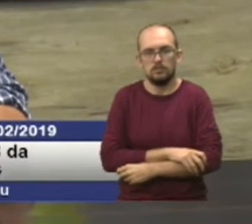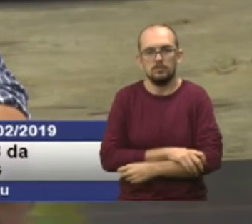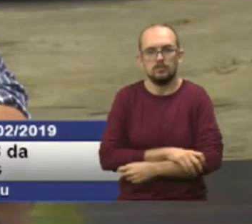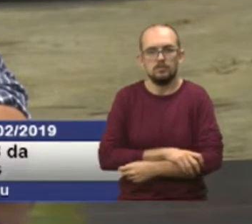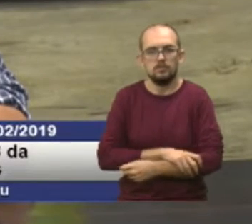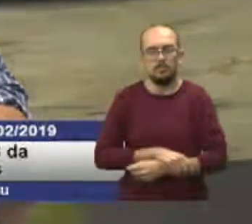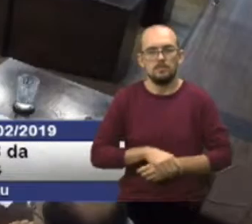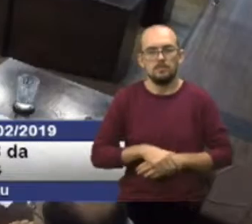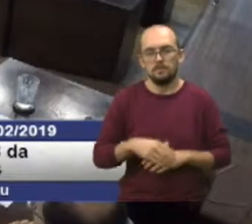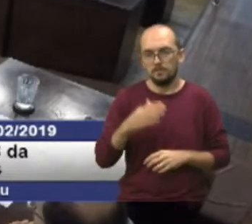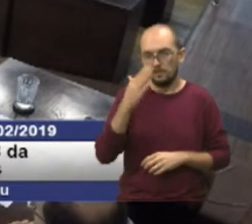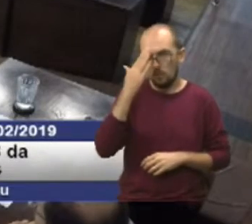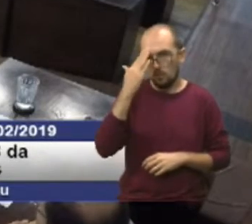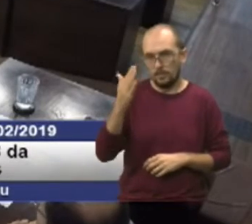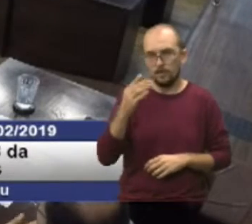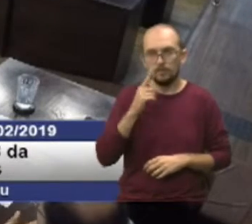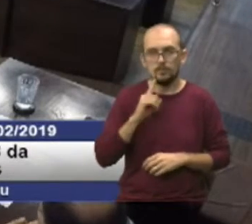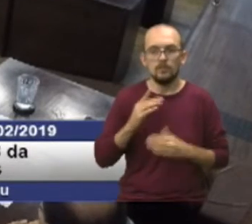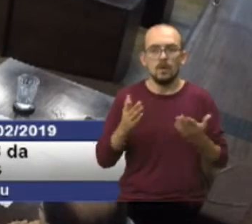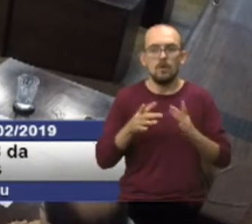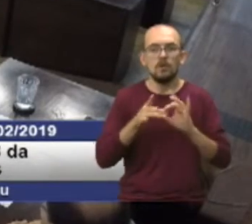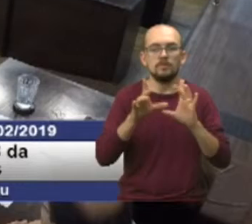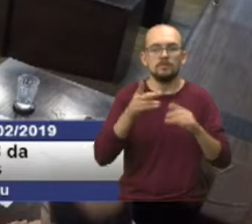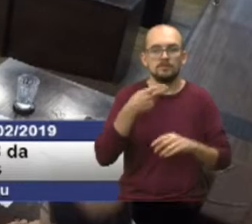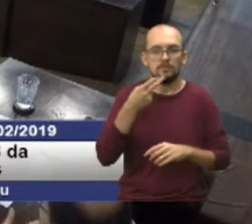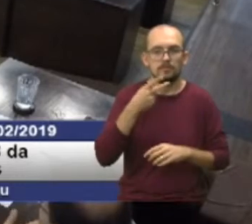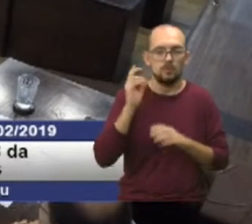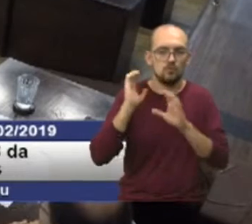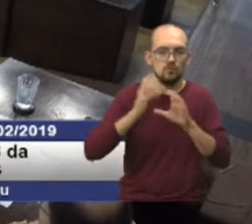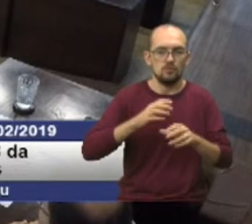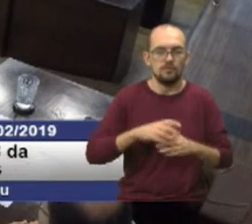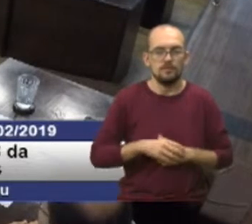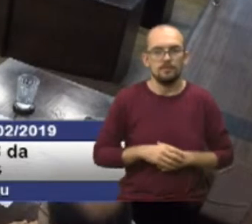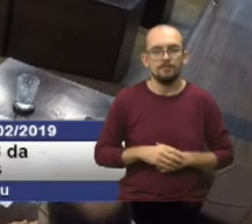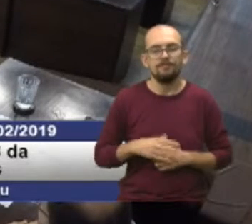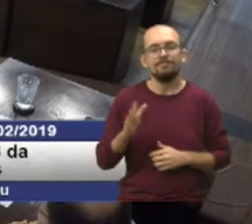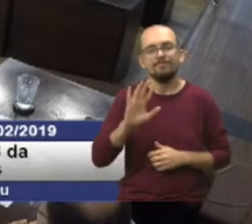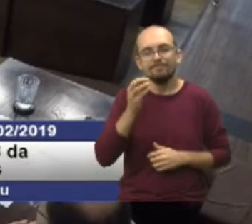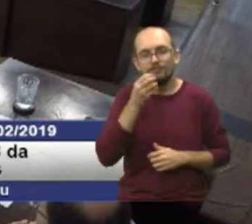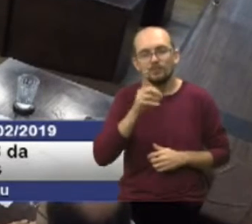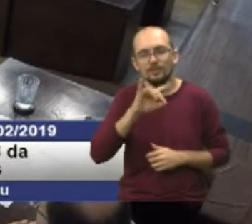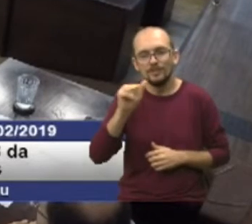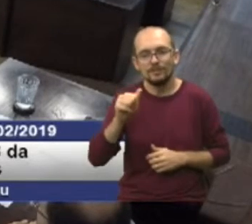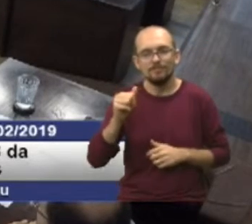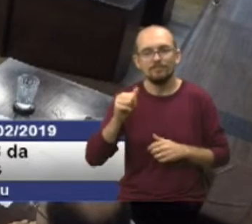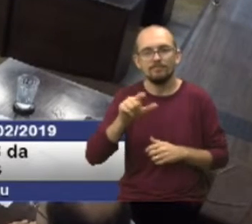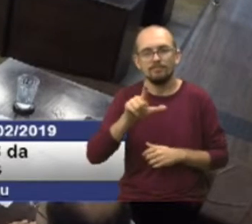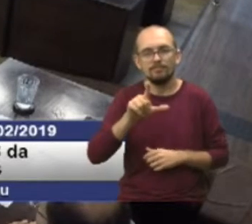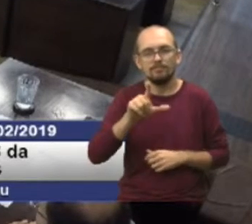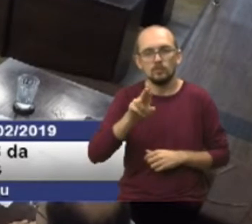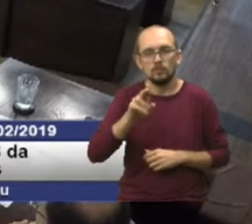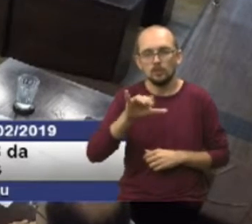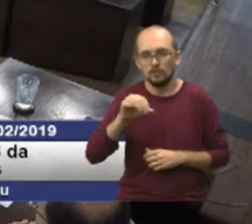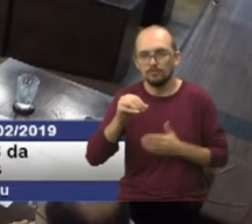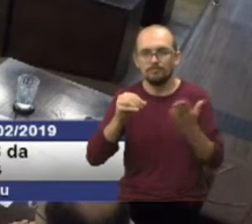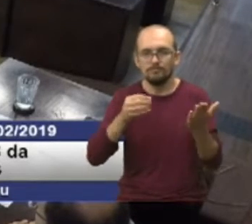Obrigado, vereador Gentil. A palavra ao vereador Tito Coló. Bom dia, Lúcio. Bom dia, Tito. Bom pois dia, não. Presidente.